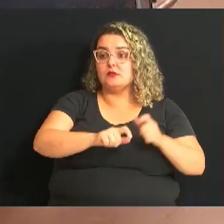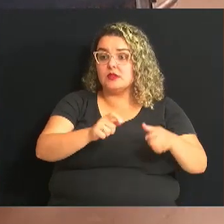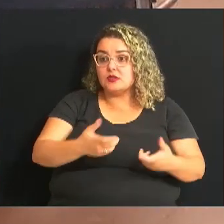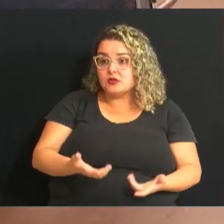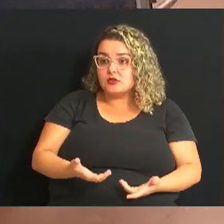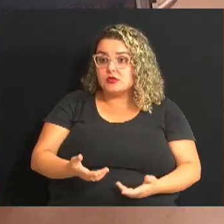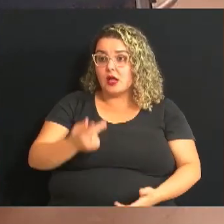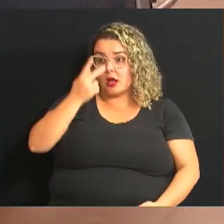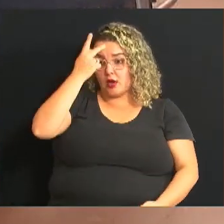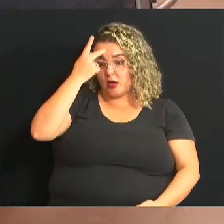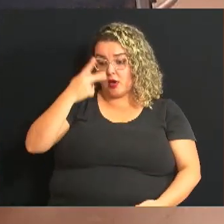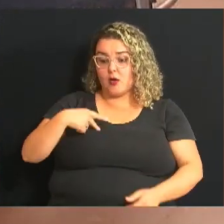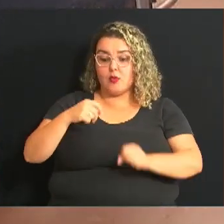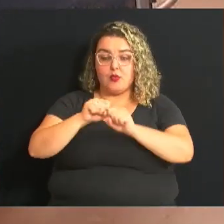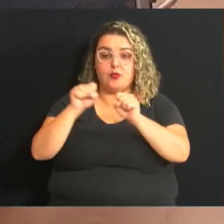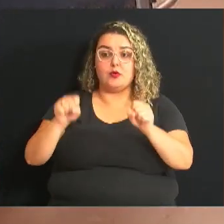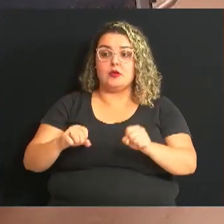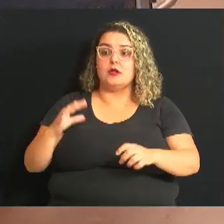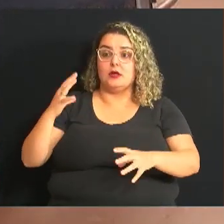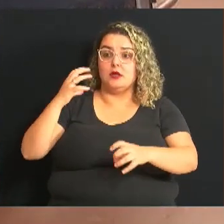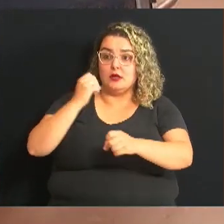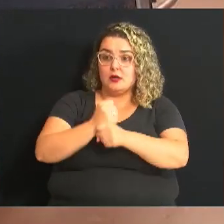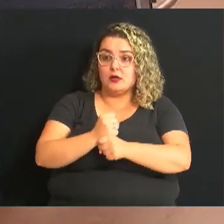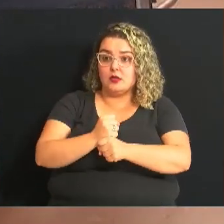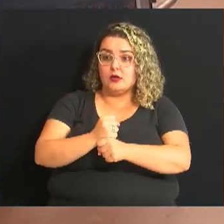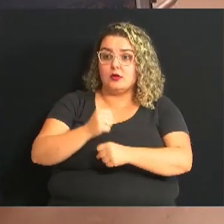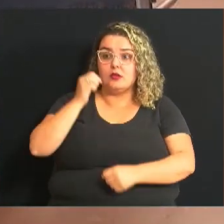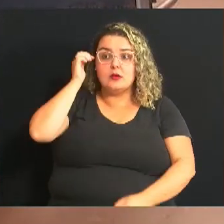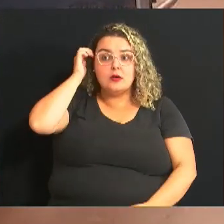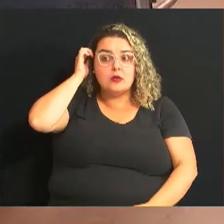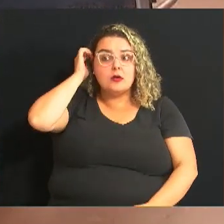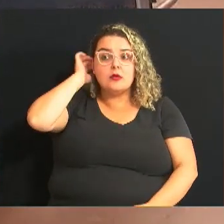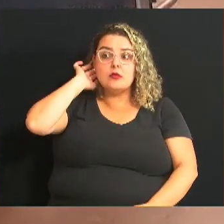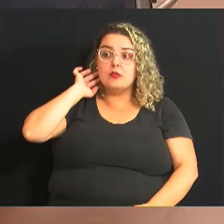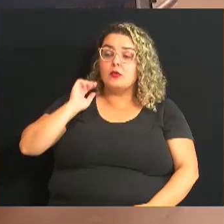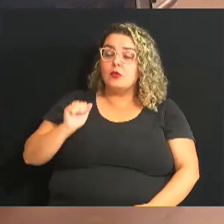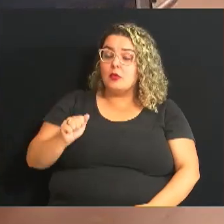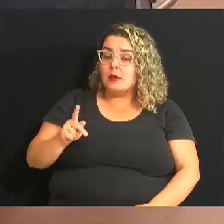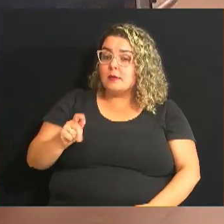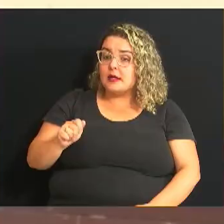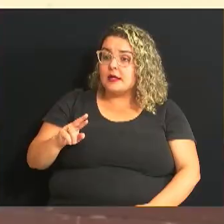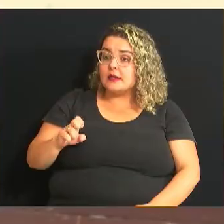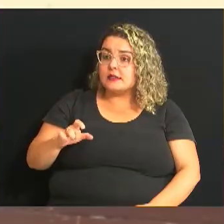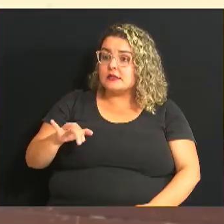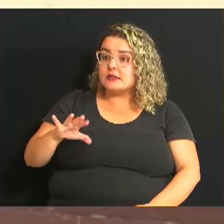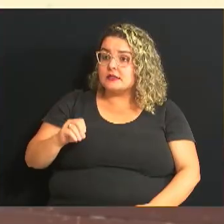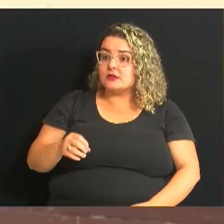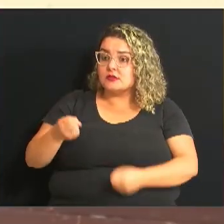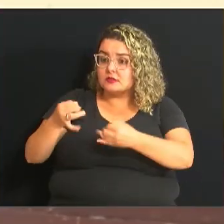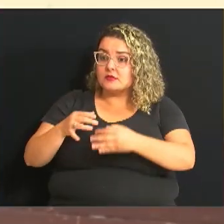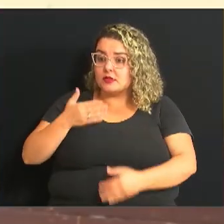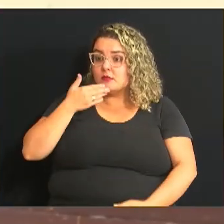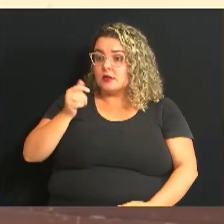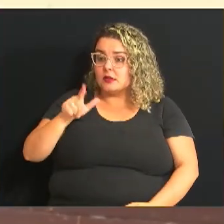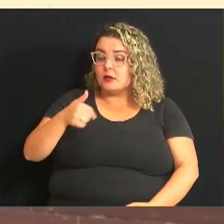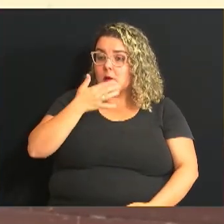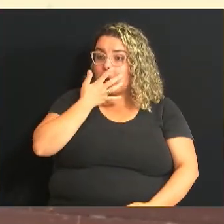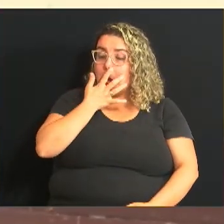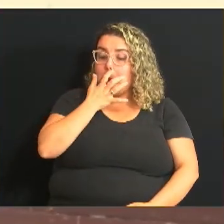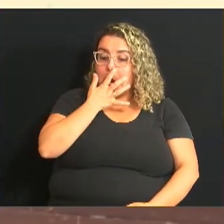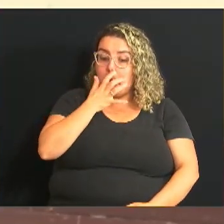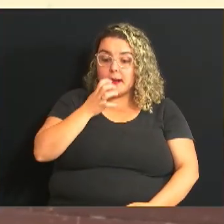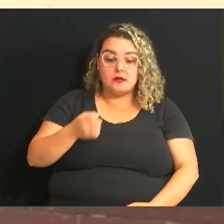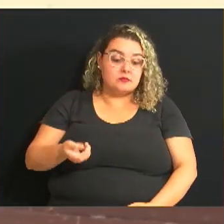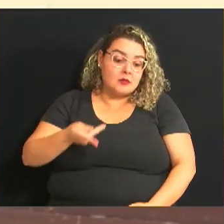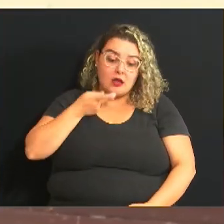próprio sistema calcula, né, o Aparecido depois explica melhor, calcula e a pessoa indica para qual fundo que ela quer